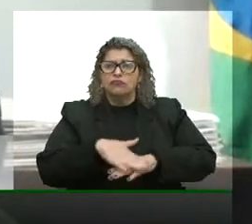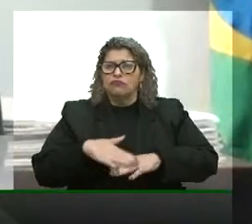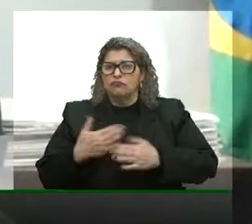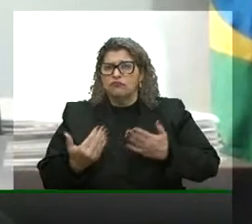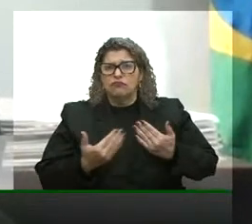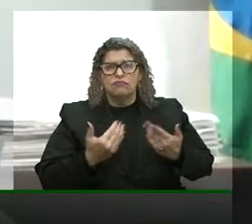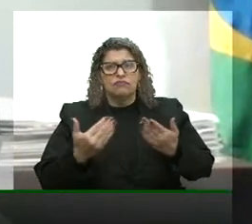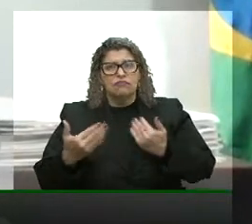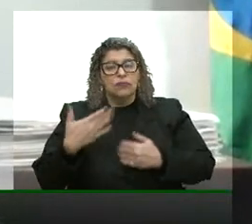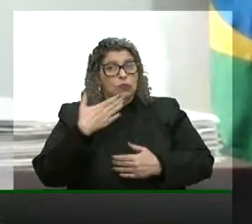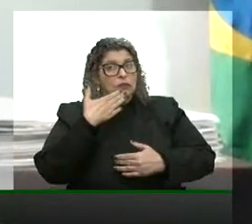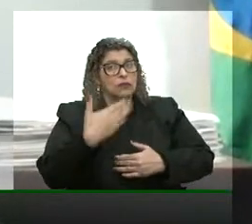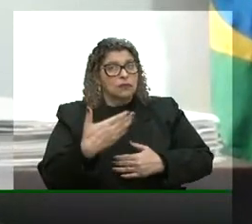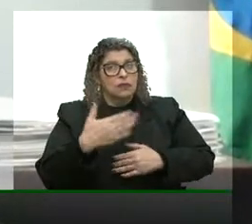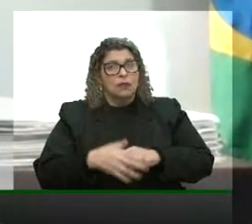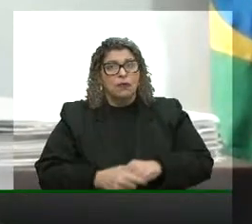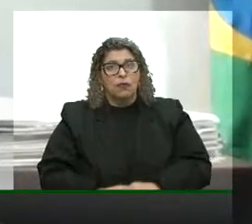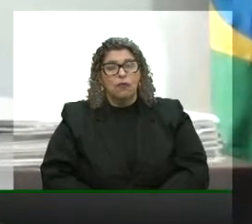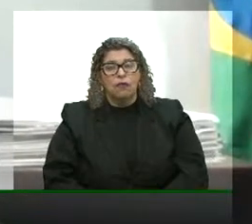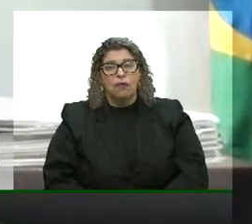tivemos, vão pedir para...